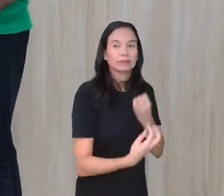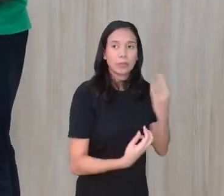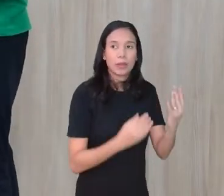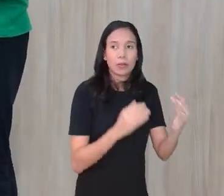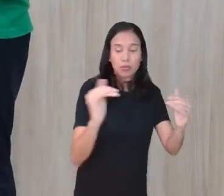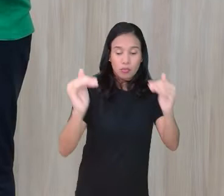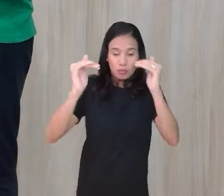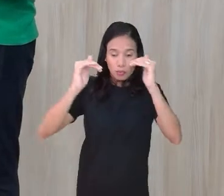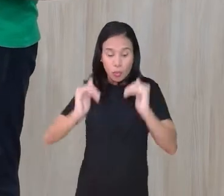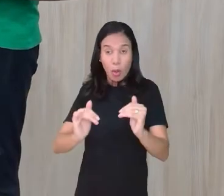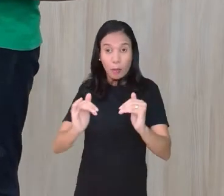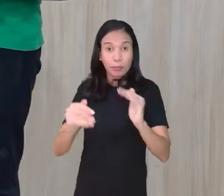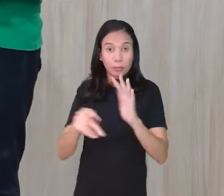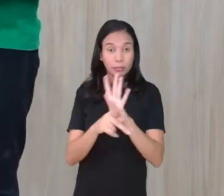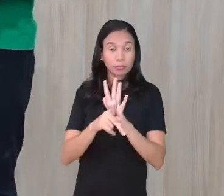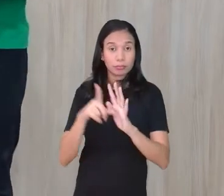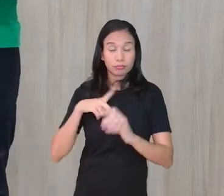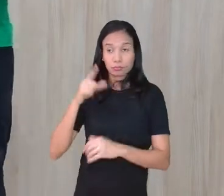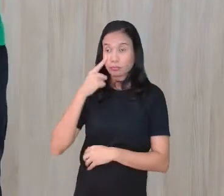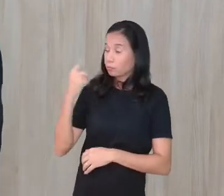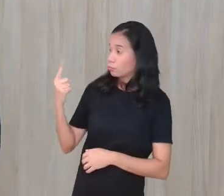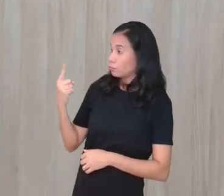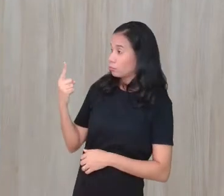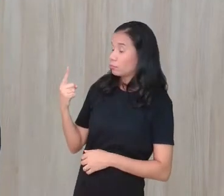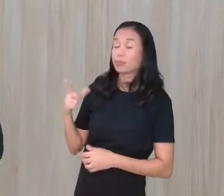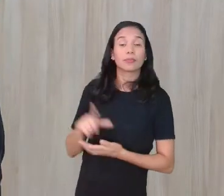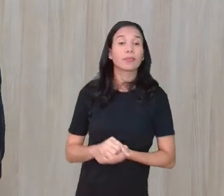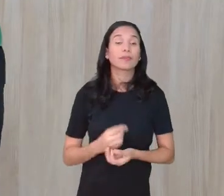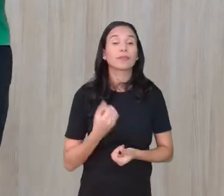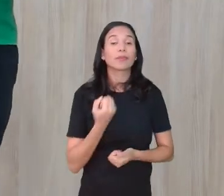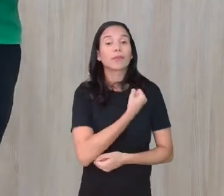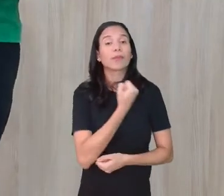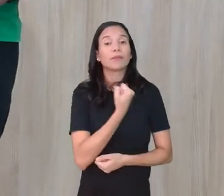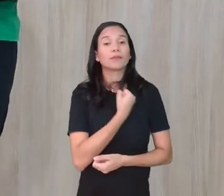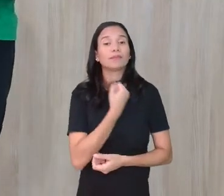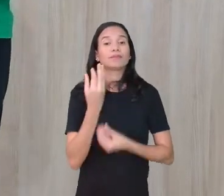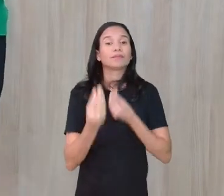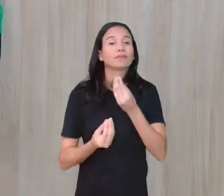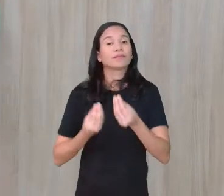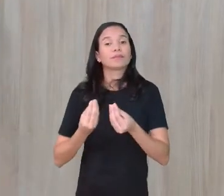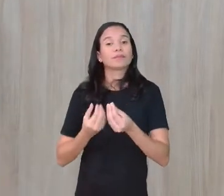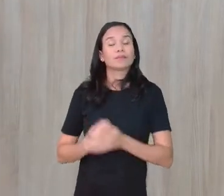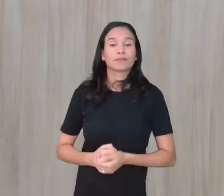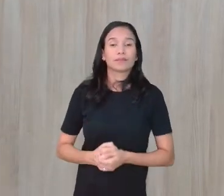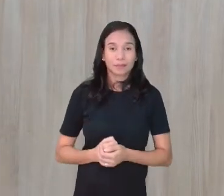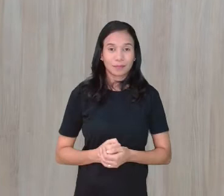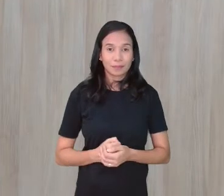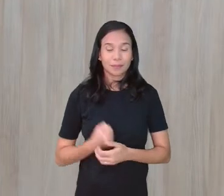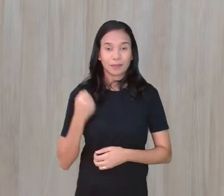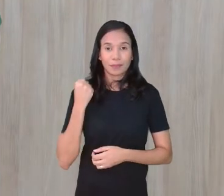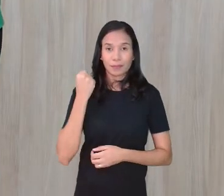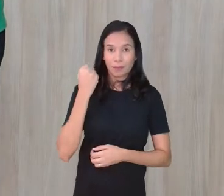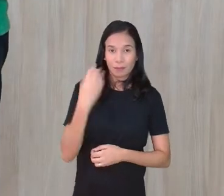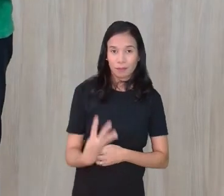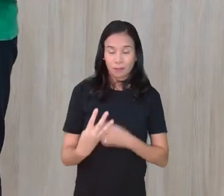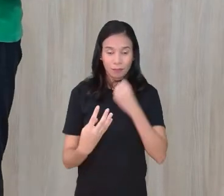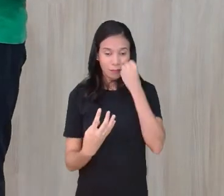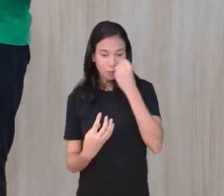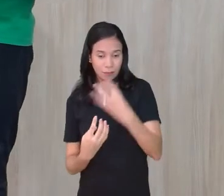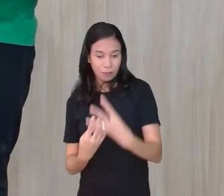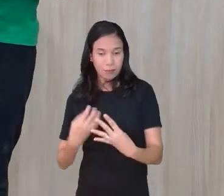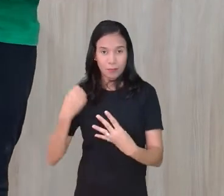Já aqui, ó, na próxima linha, eu tenho aí os números que estão andando de 4 em